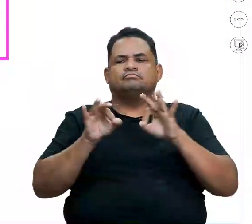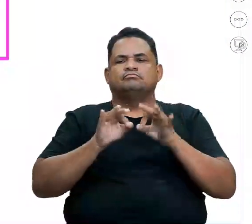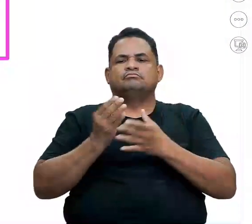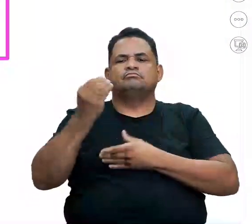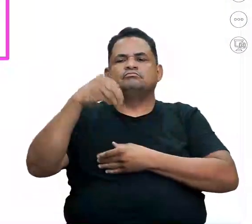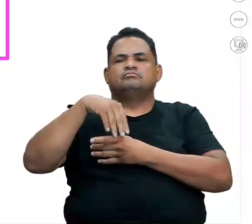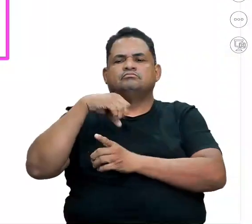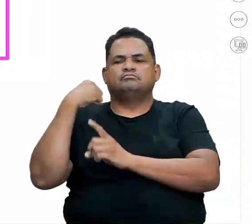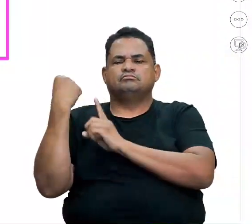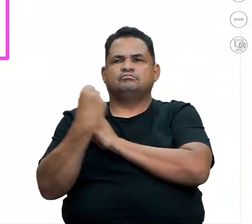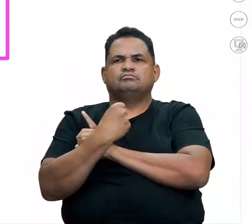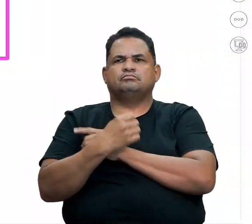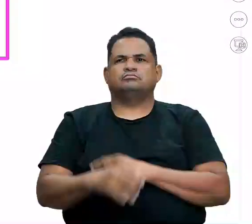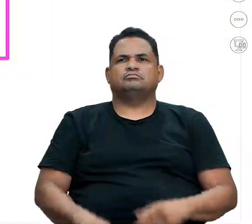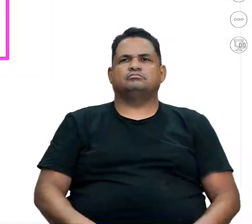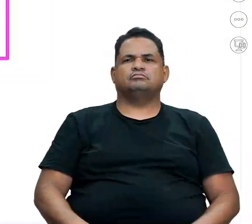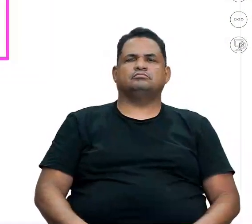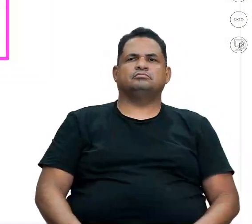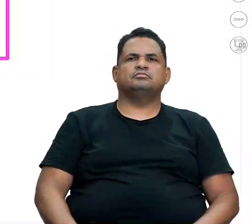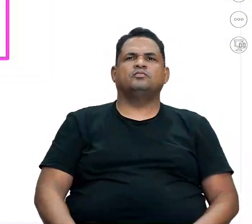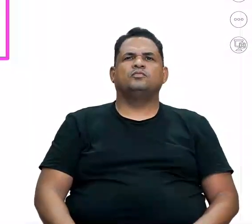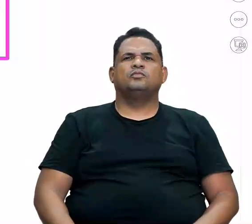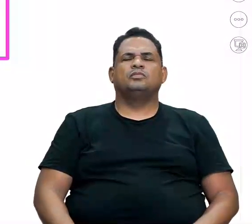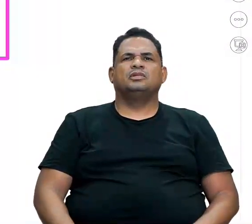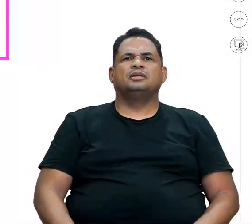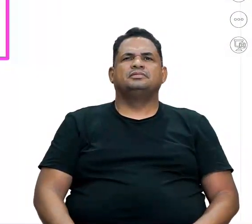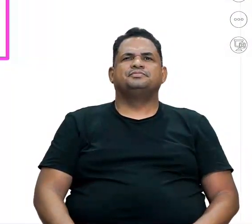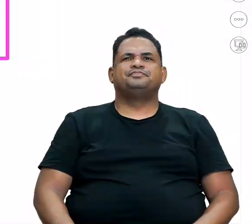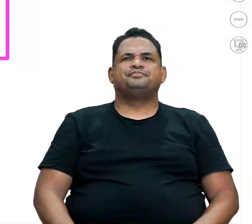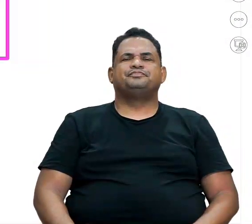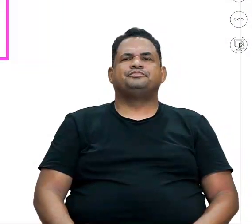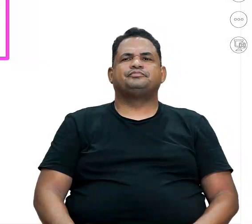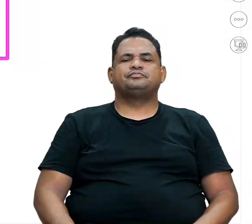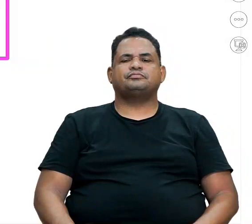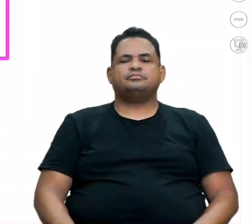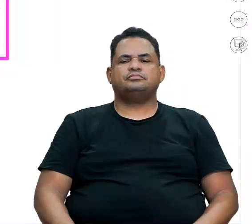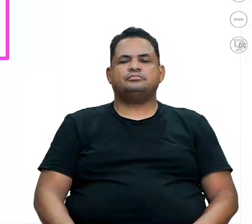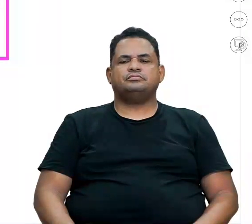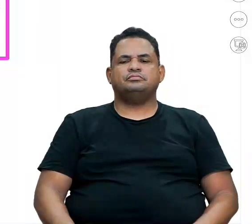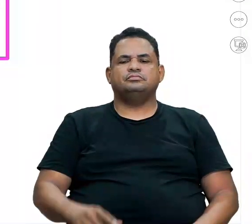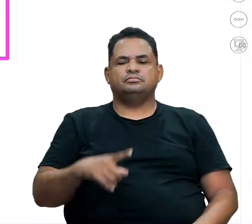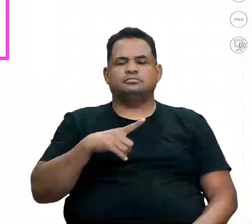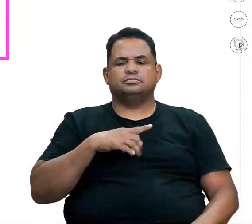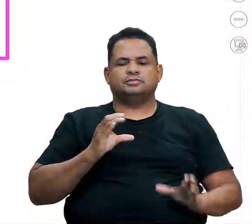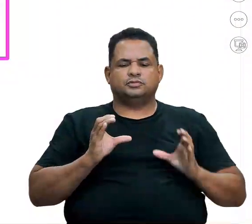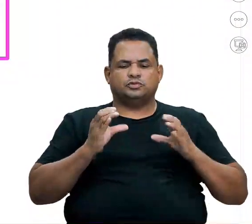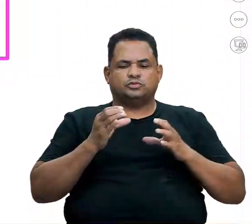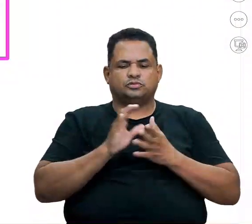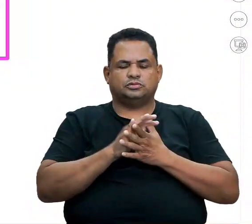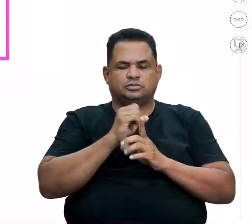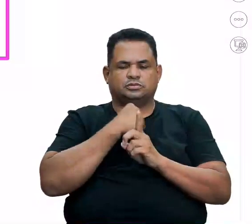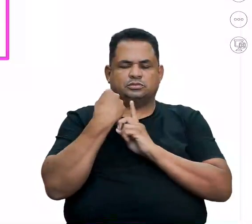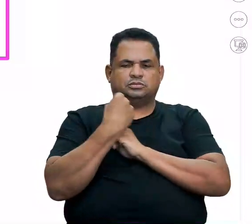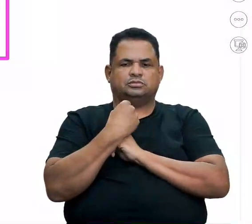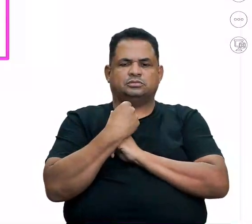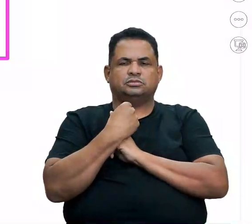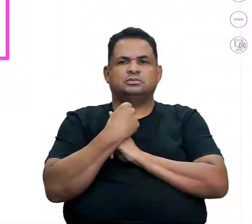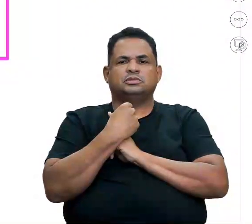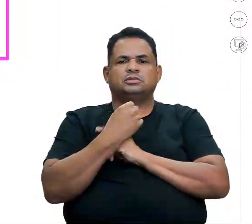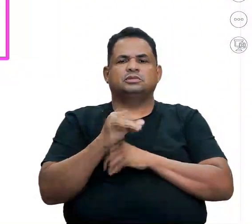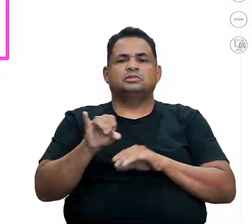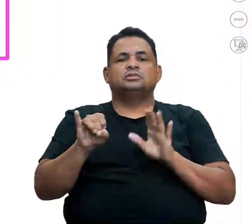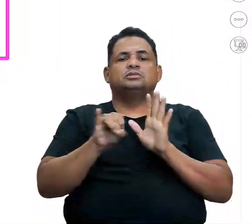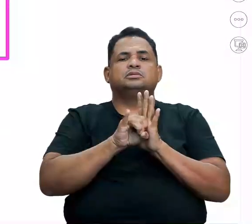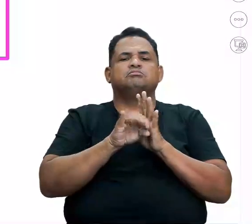né? Eu estou dentro de um conjunto chamado sociedade e essa identidade ela é